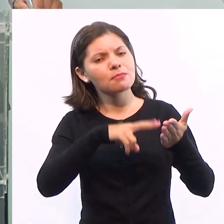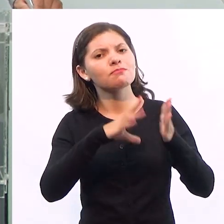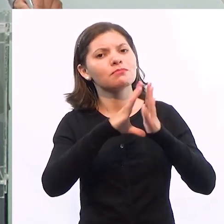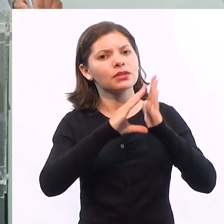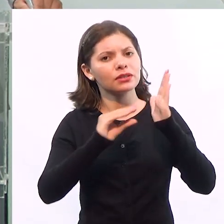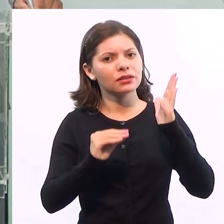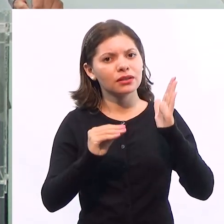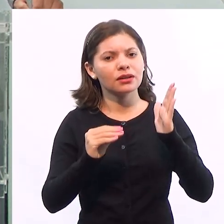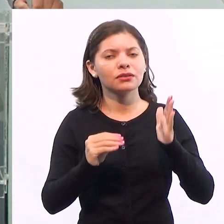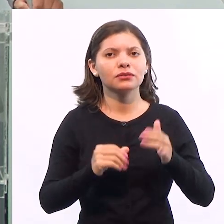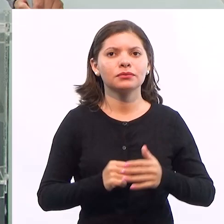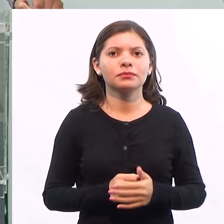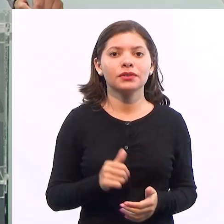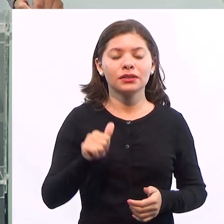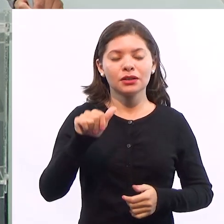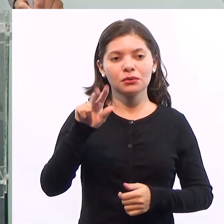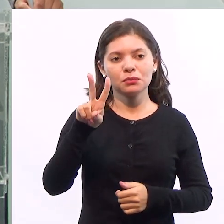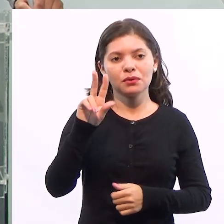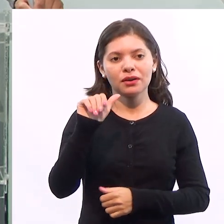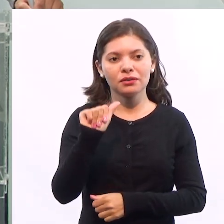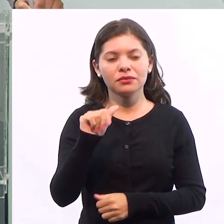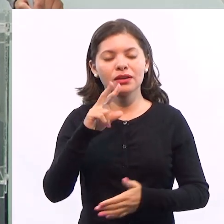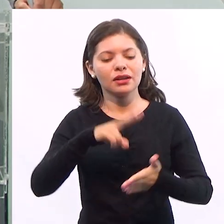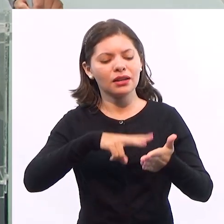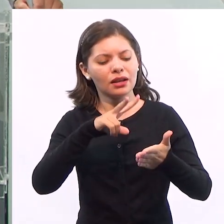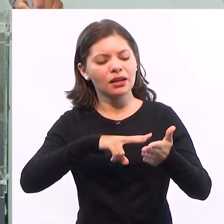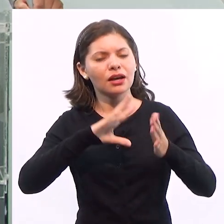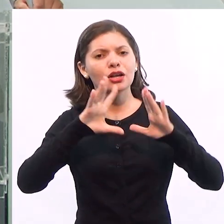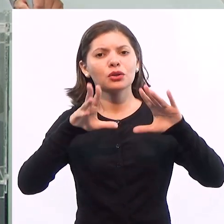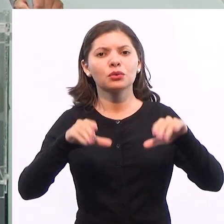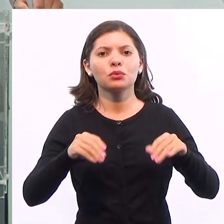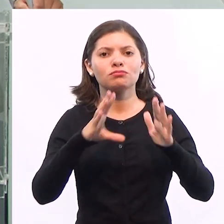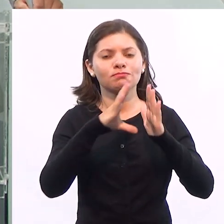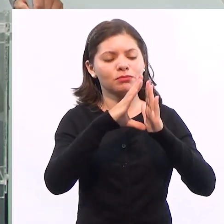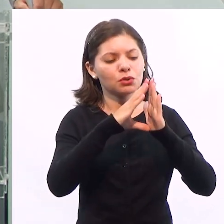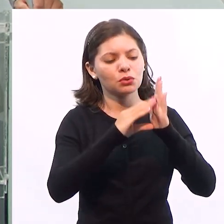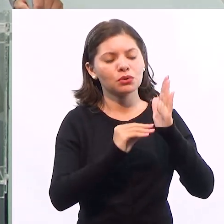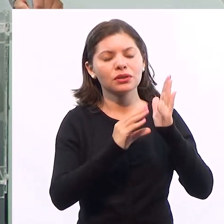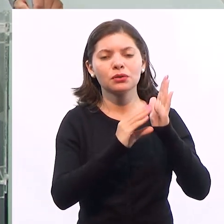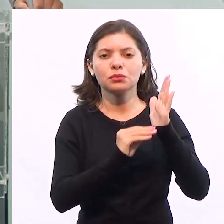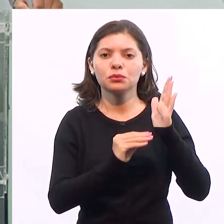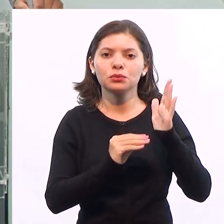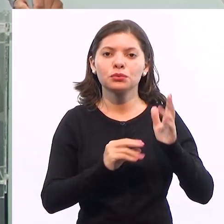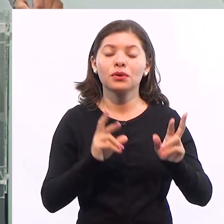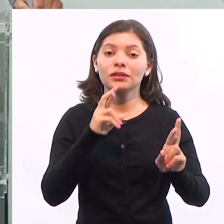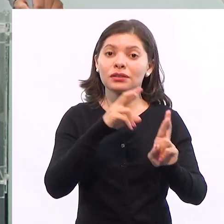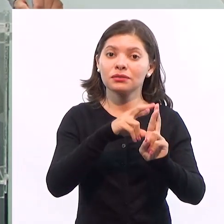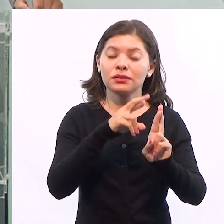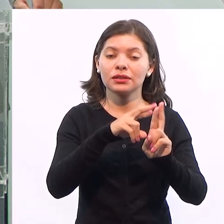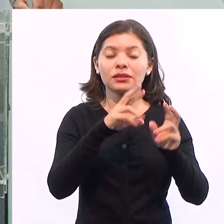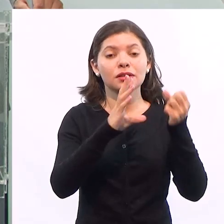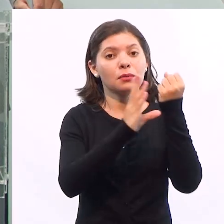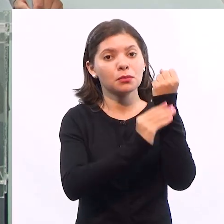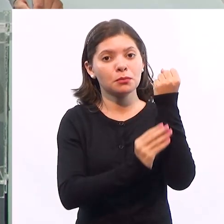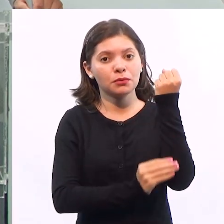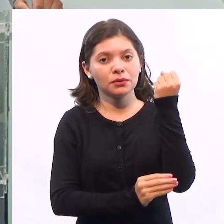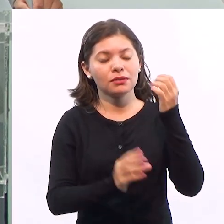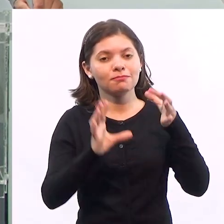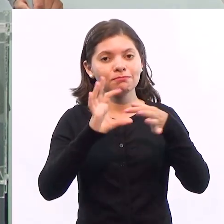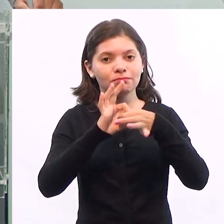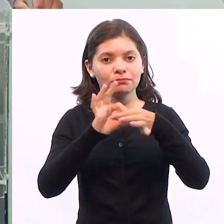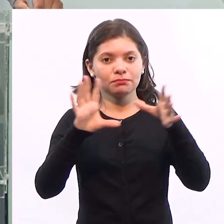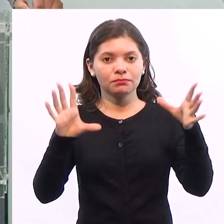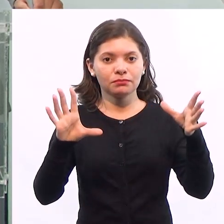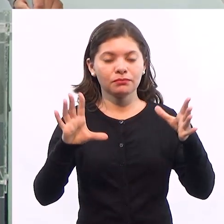esse material de apoio que está aí no ambiente virtual, leia lá todo esse conteúdo que a gente coloca lá e também as referências bibliográficas que